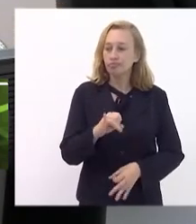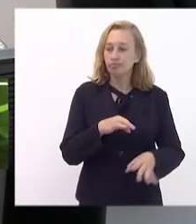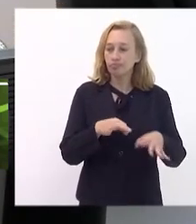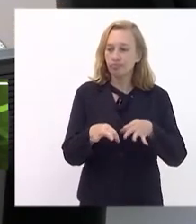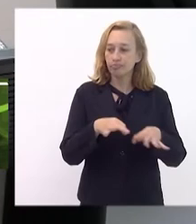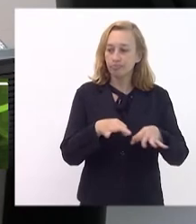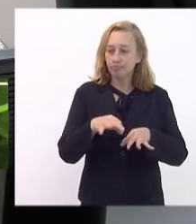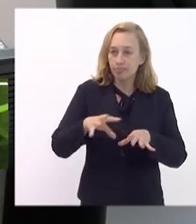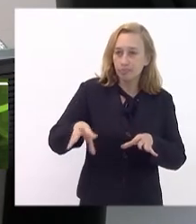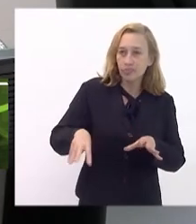está concluído.